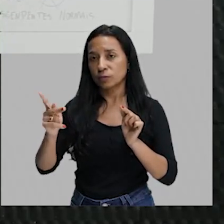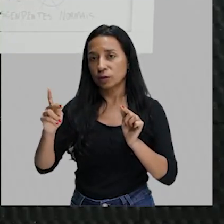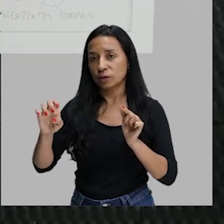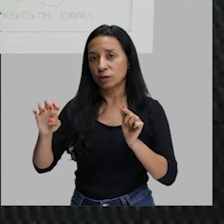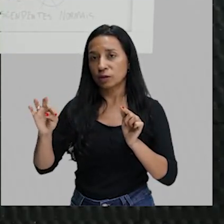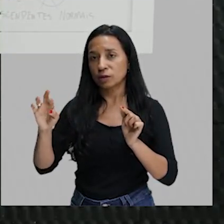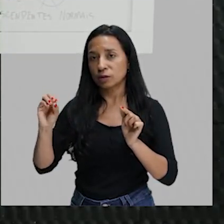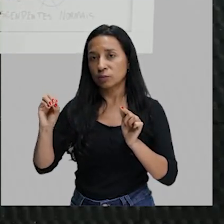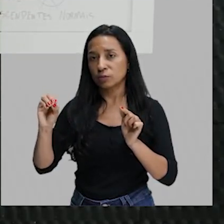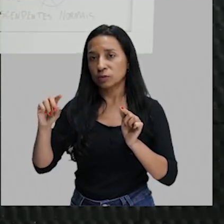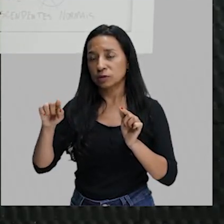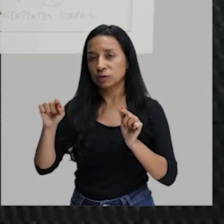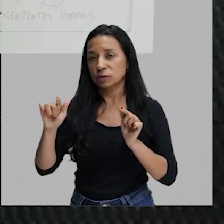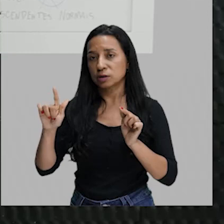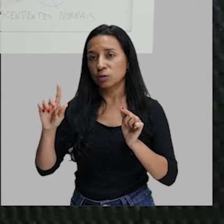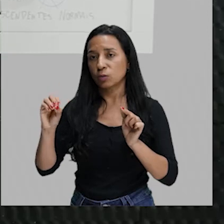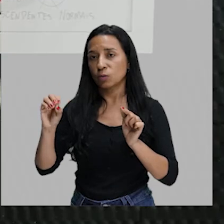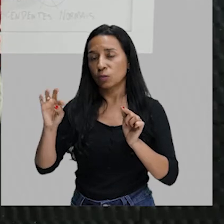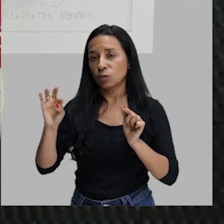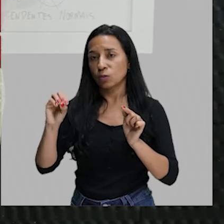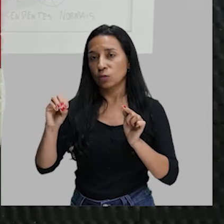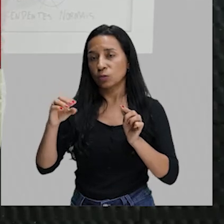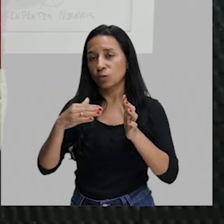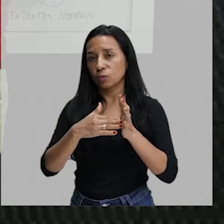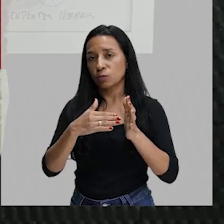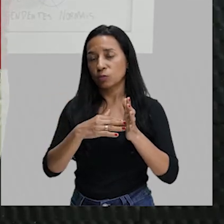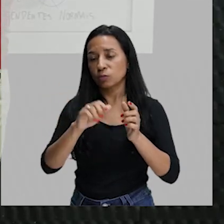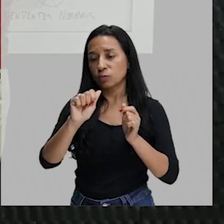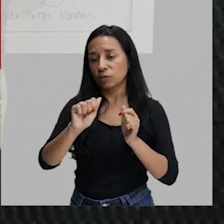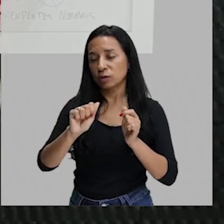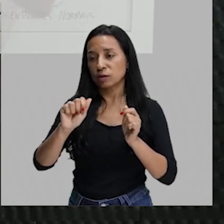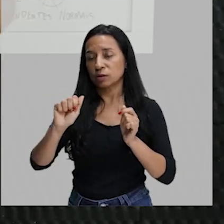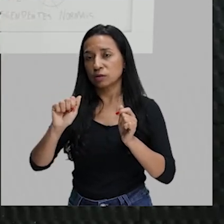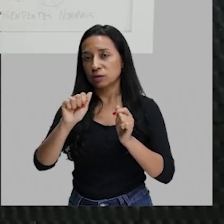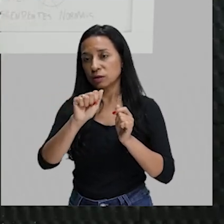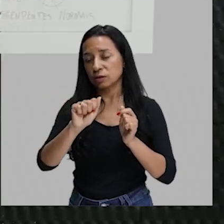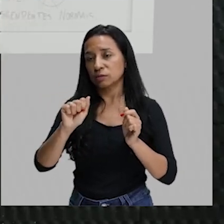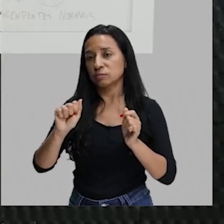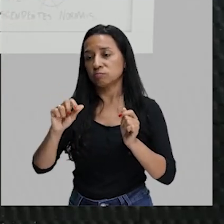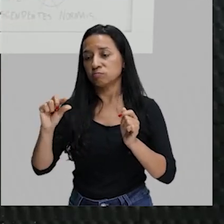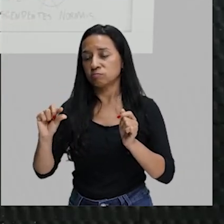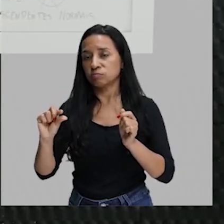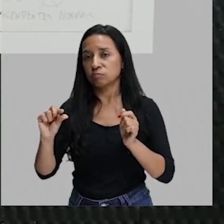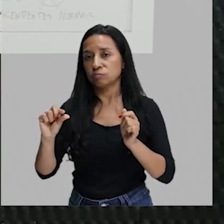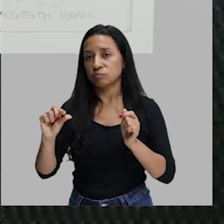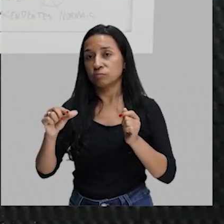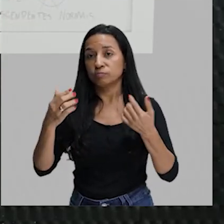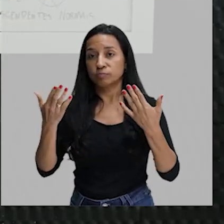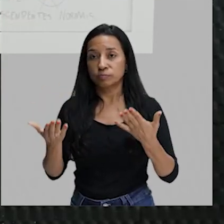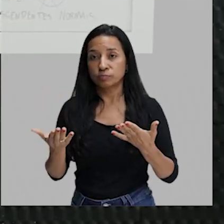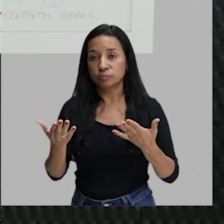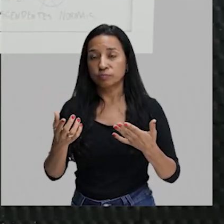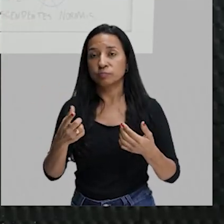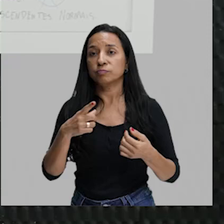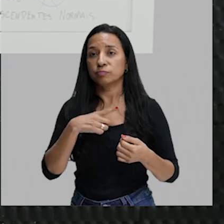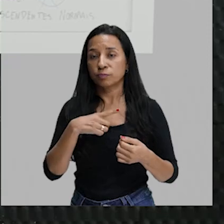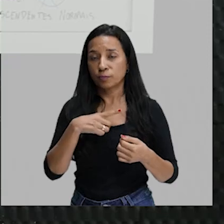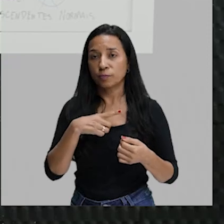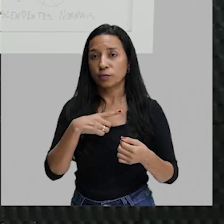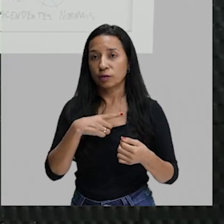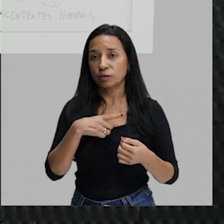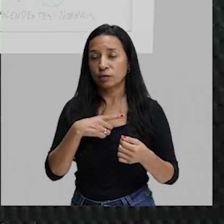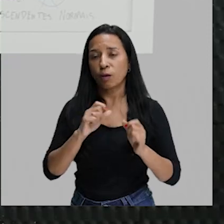último, Azinho com Azinho. Ó, Azinho, Azinho. Pessoal, tem